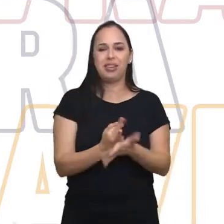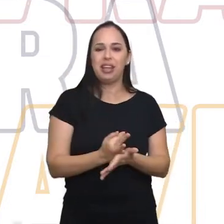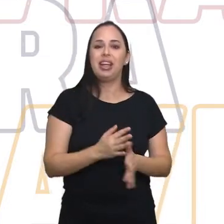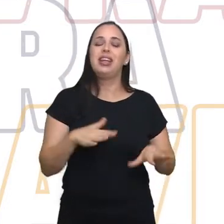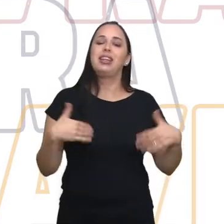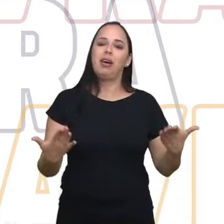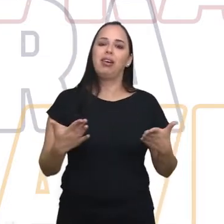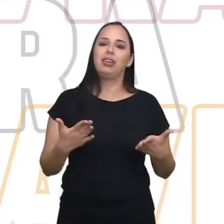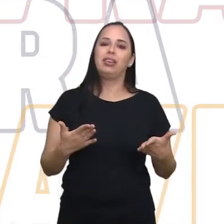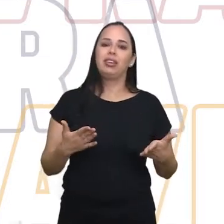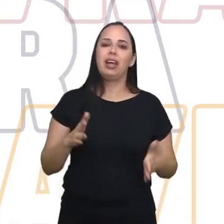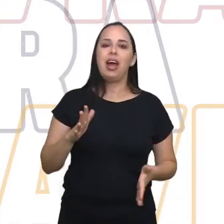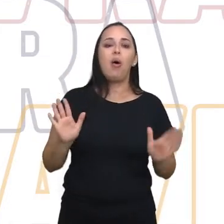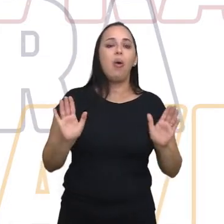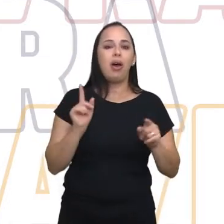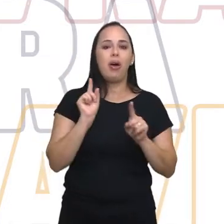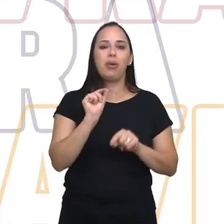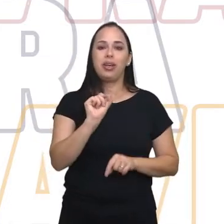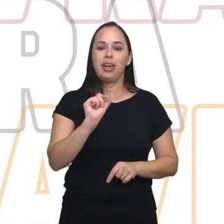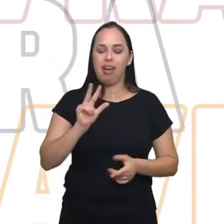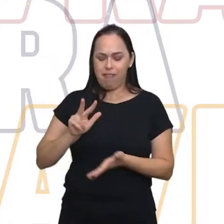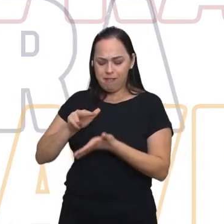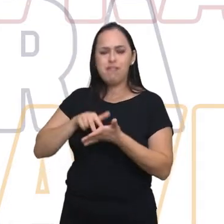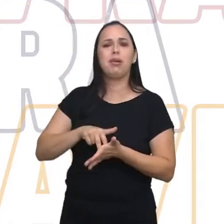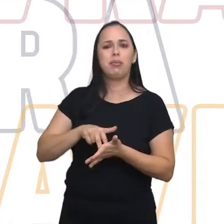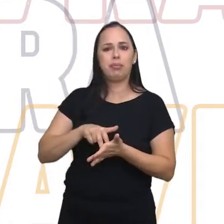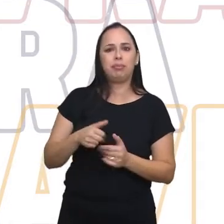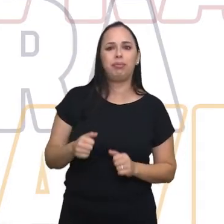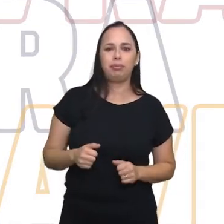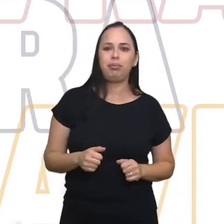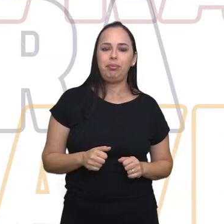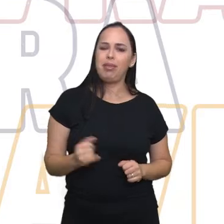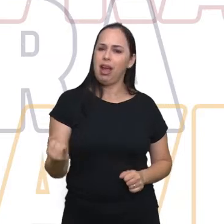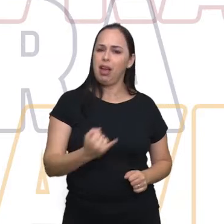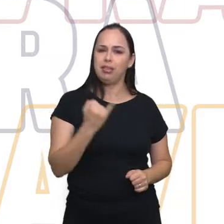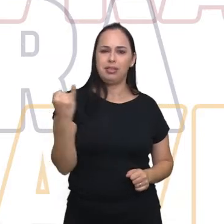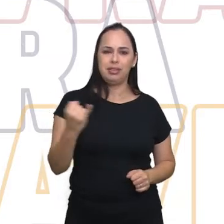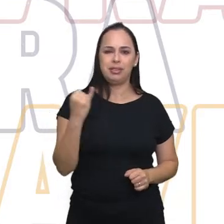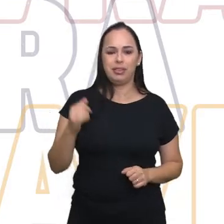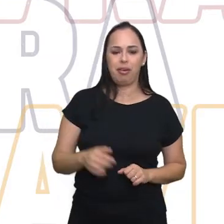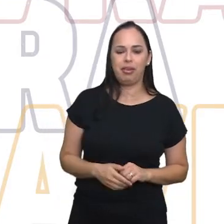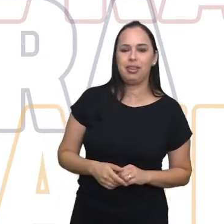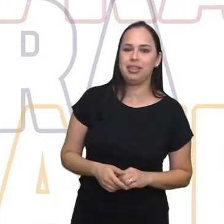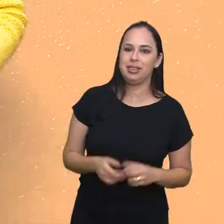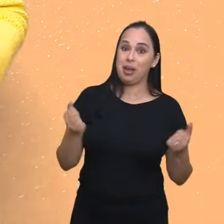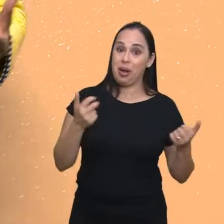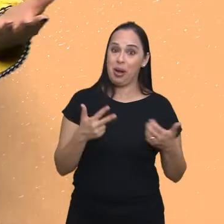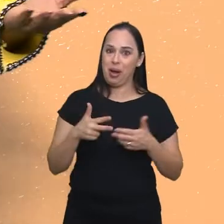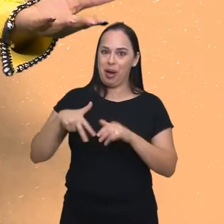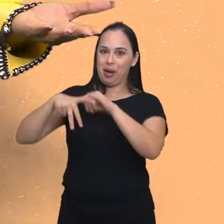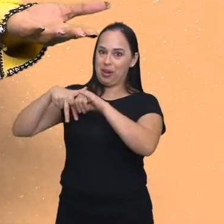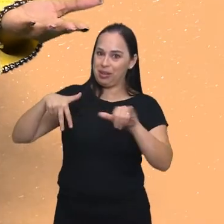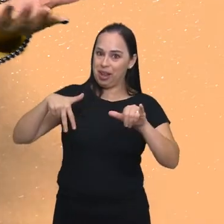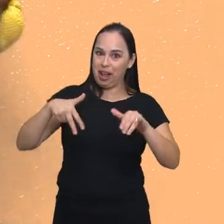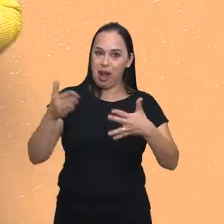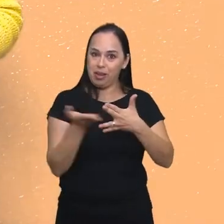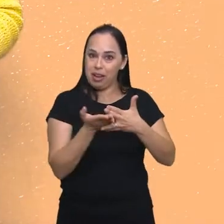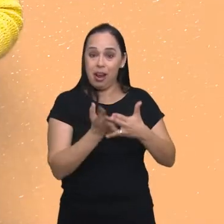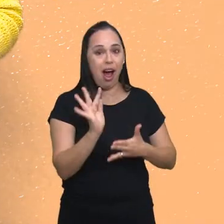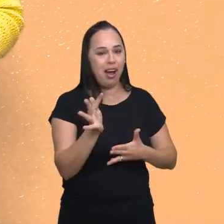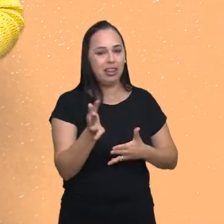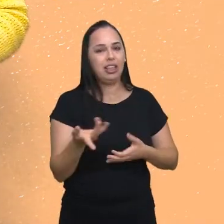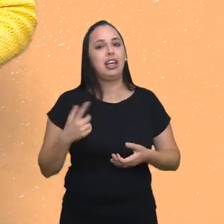a diferença é o fortalecimento pessoal de cada uma. Isso é muito importante. O Com a Palavra vai